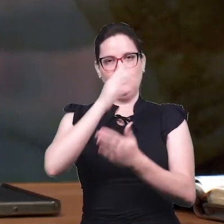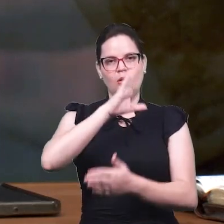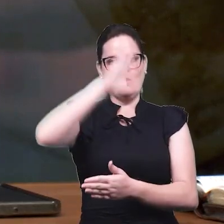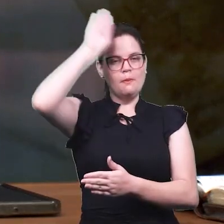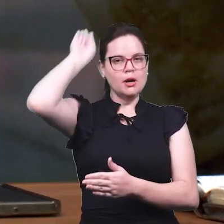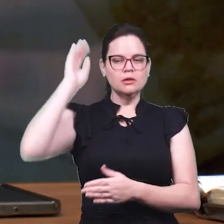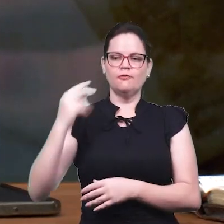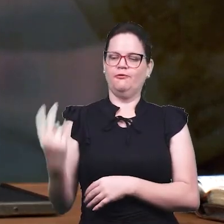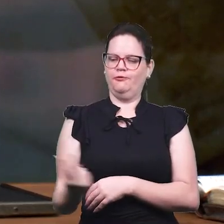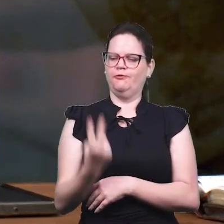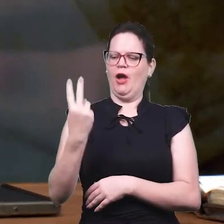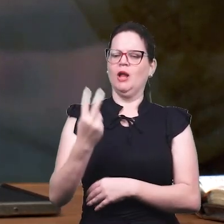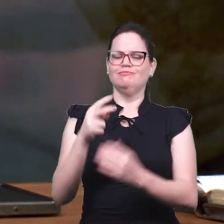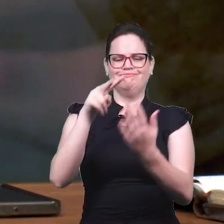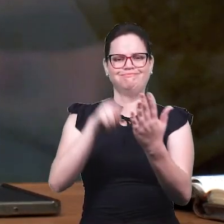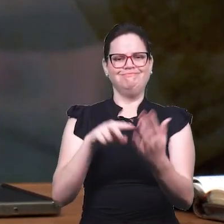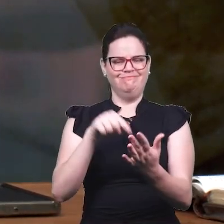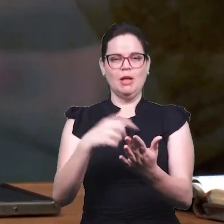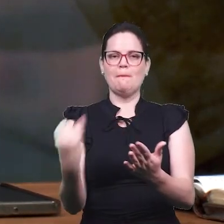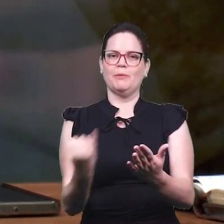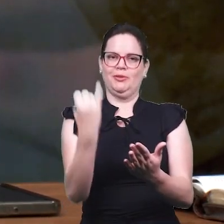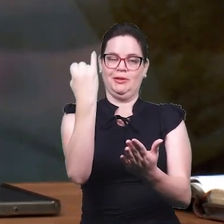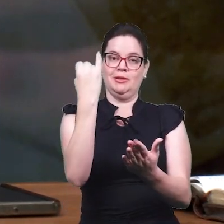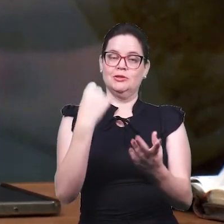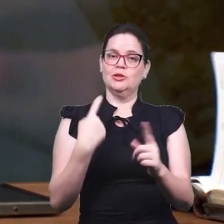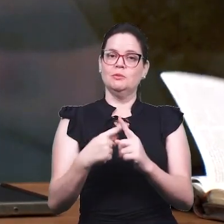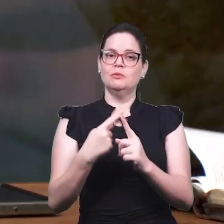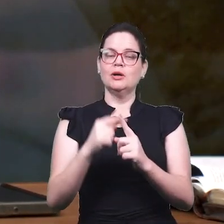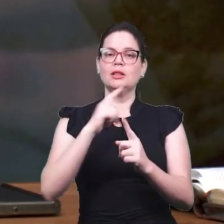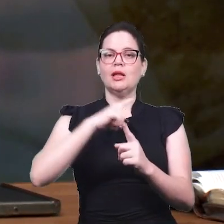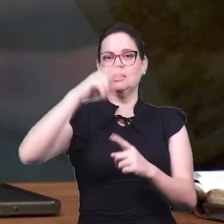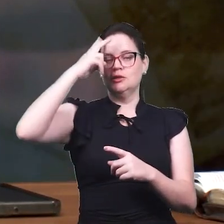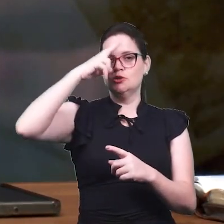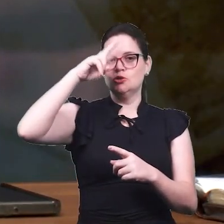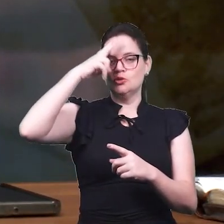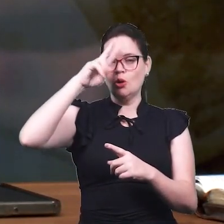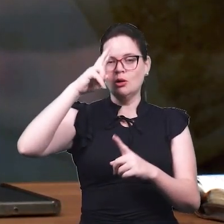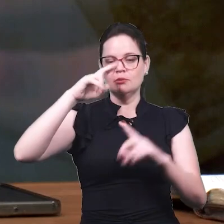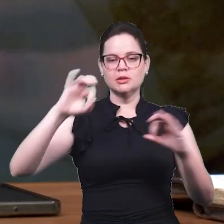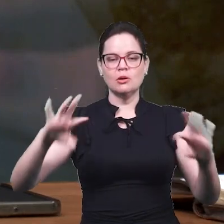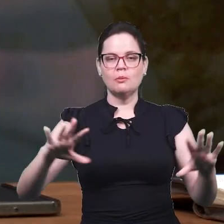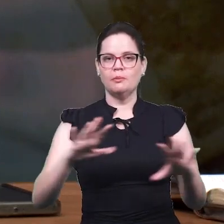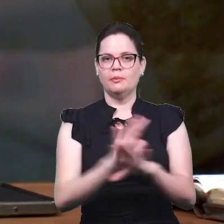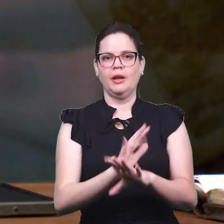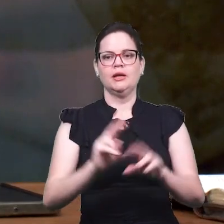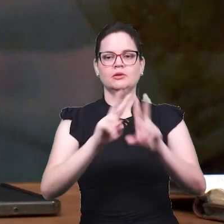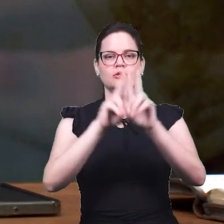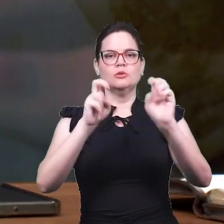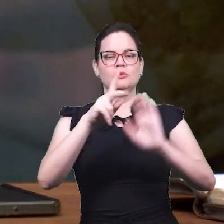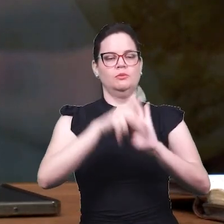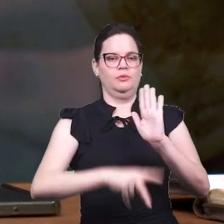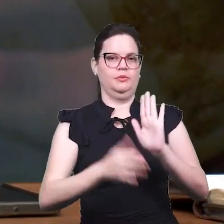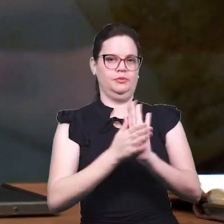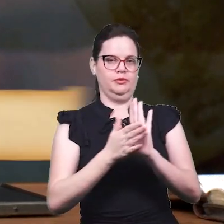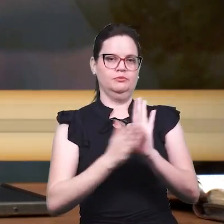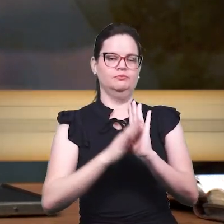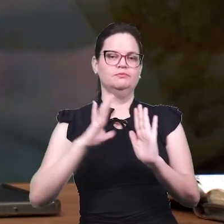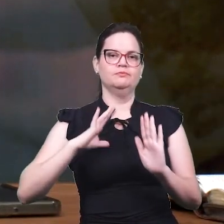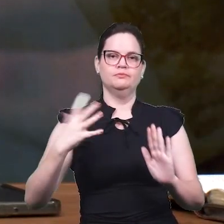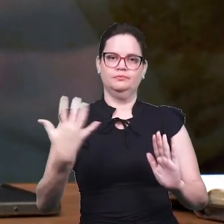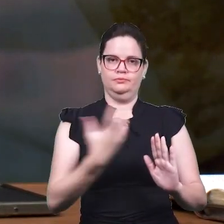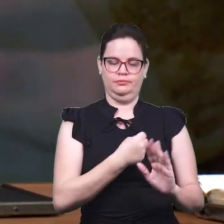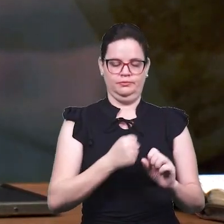carta de Paulo aos Romanos porque ela tem um histórico completo do plano de